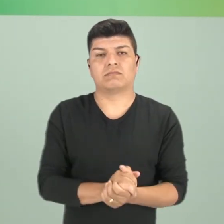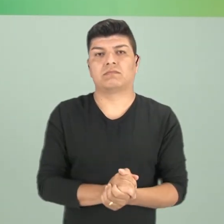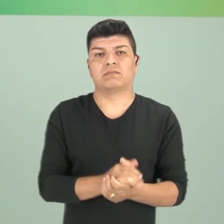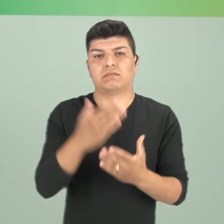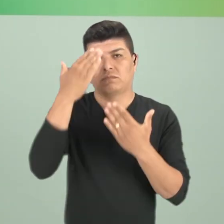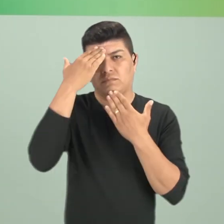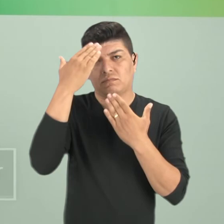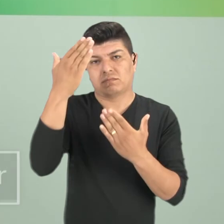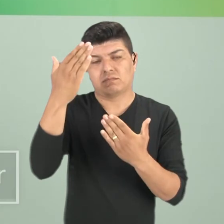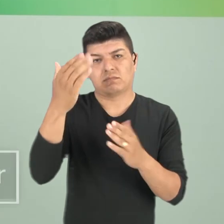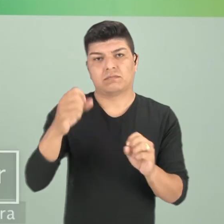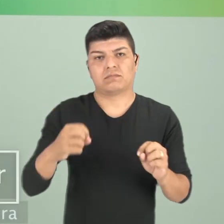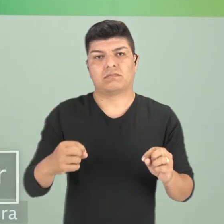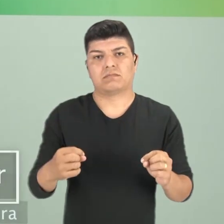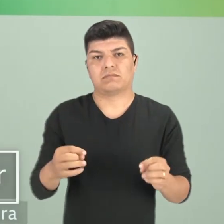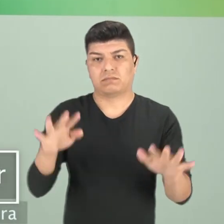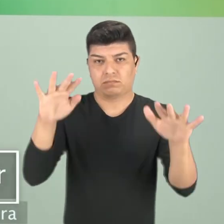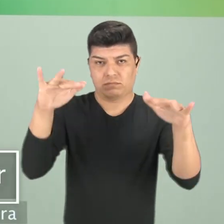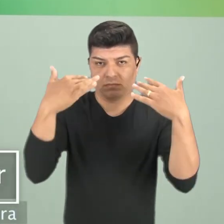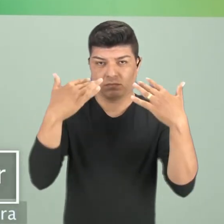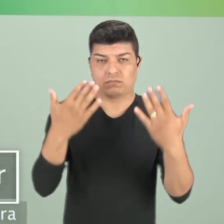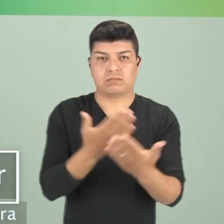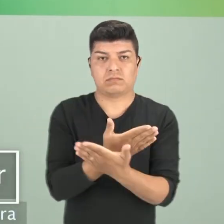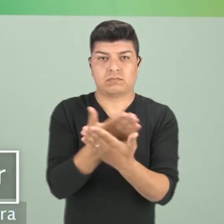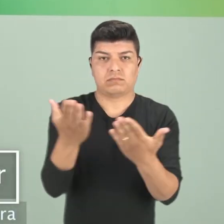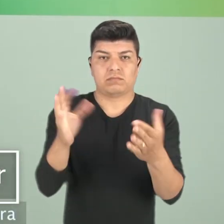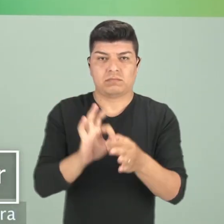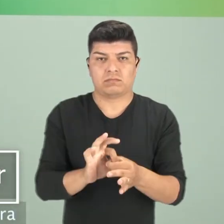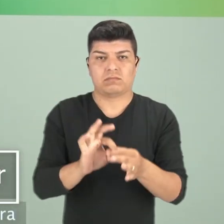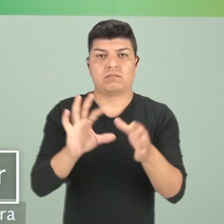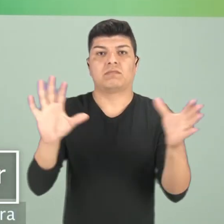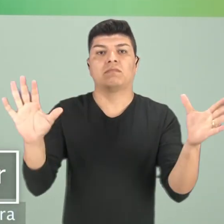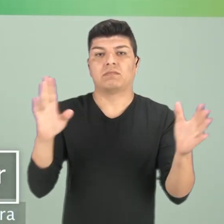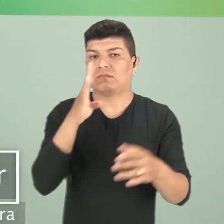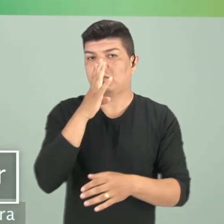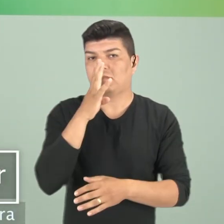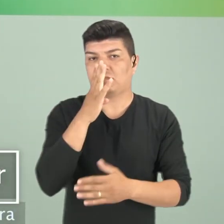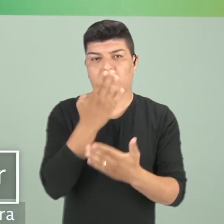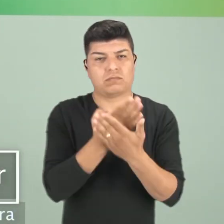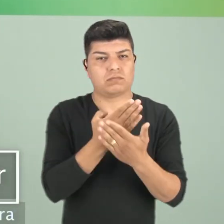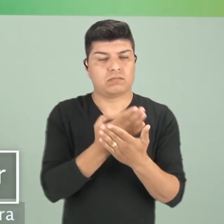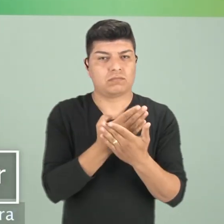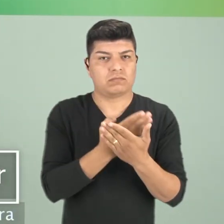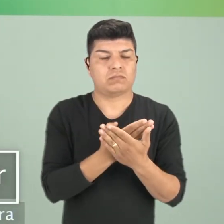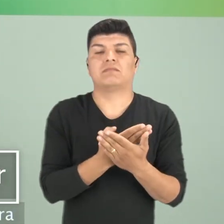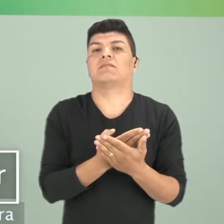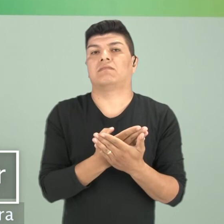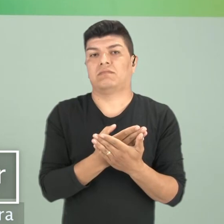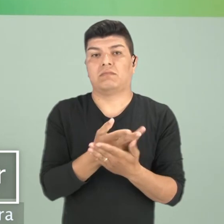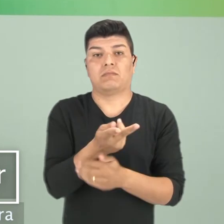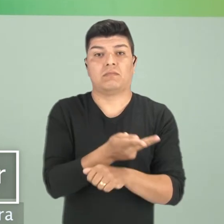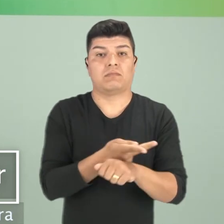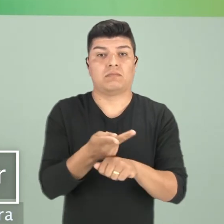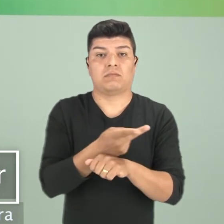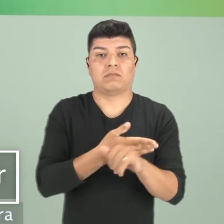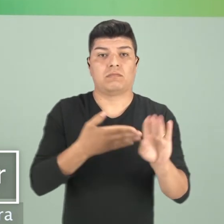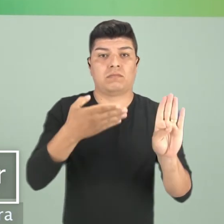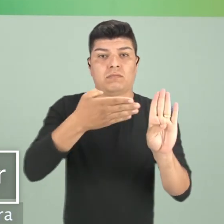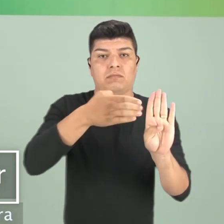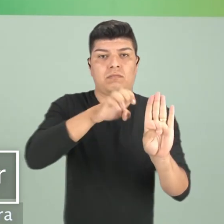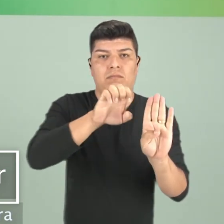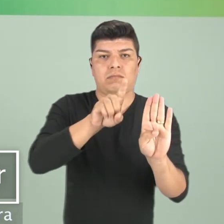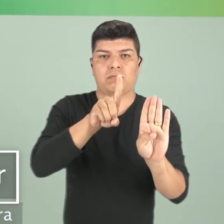Quero agradecer a sua atenção, a sua disponibilidade em assistir essa aula. Procure lá na